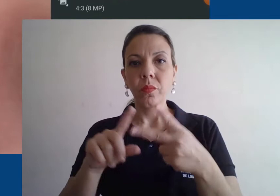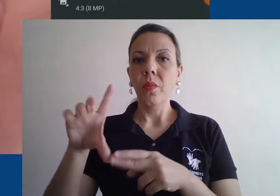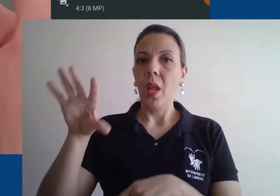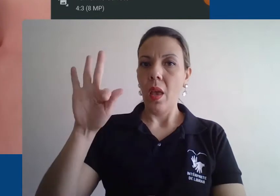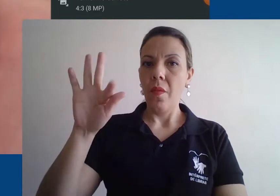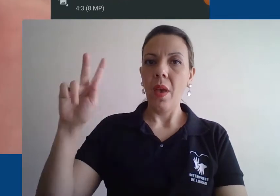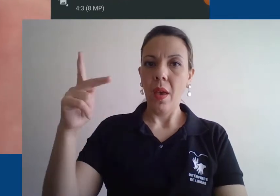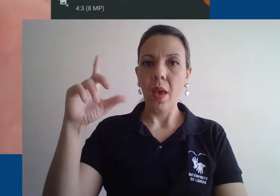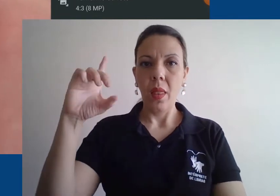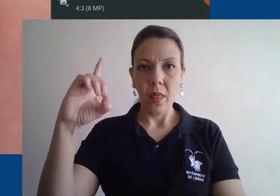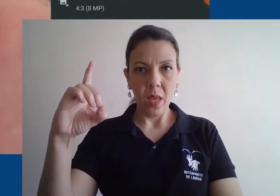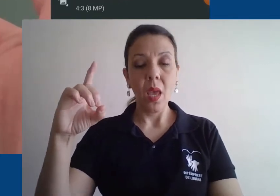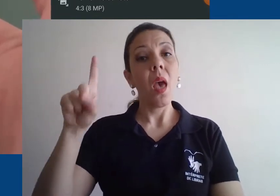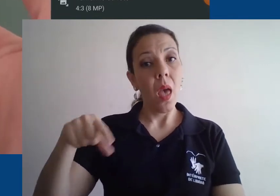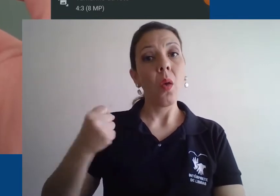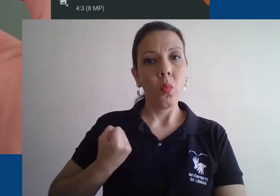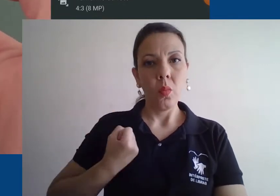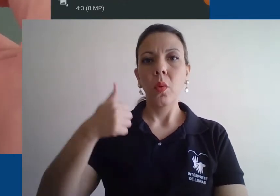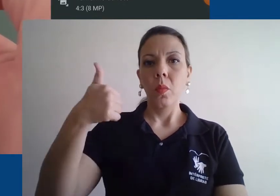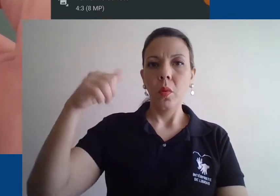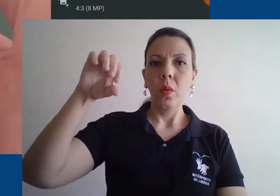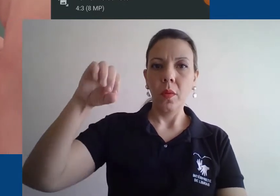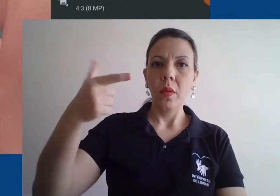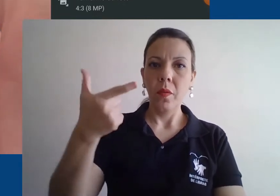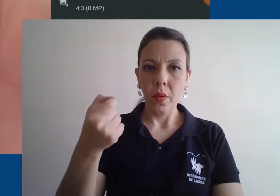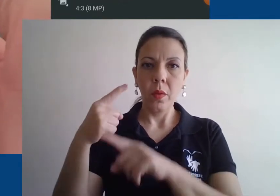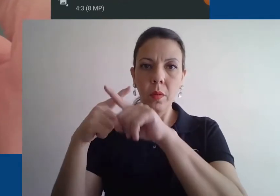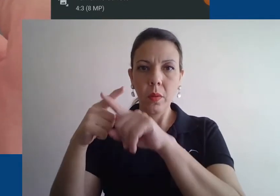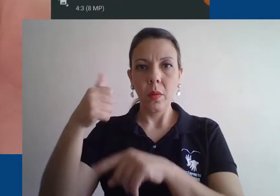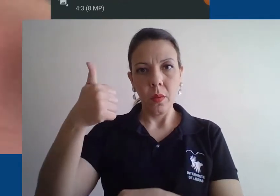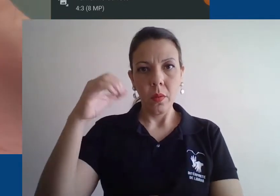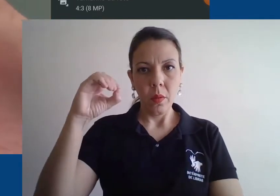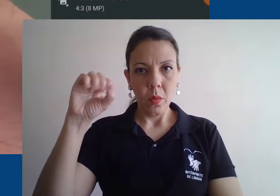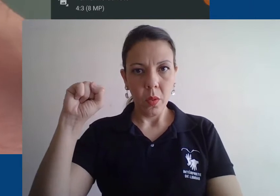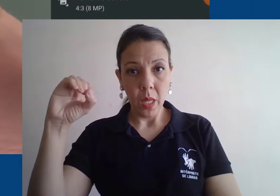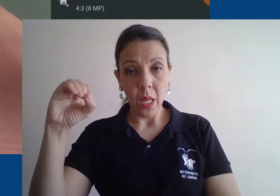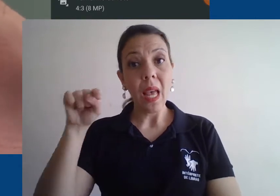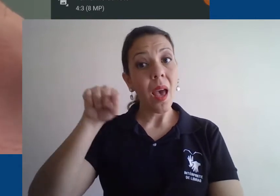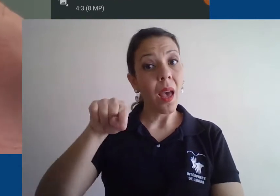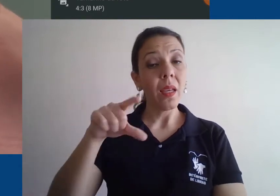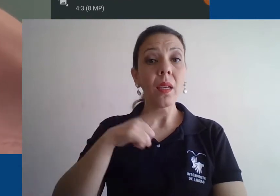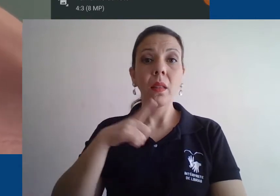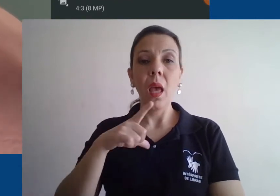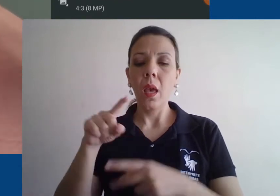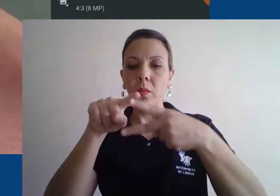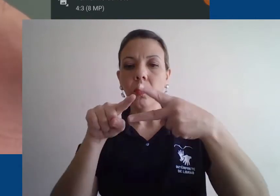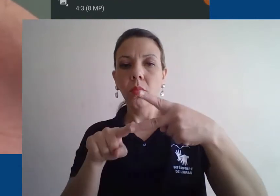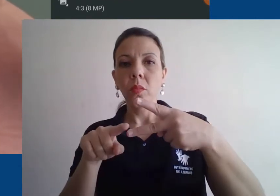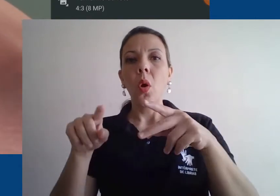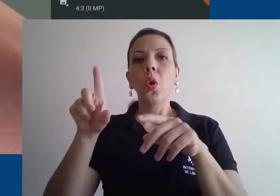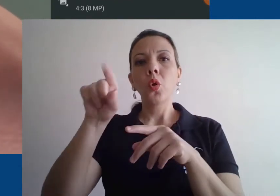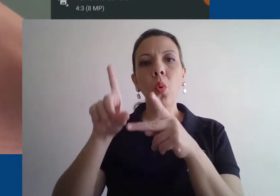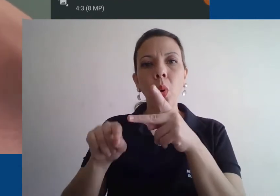o 1920 por 1080. E nele você tem 2 opções, que é 60 fps ou a que não está escrito nada aqui, mas é